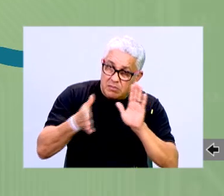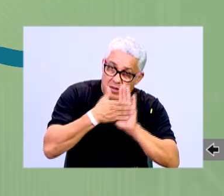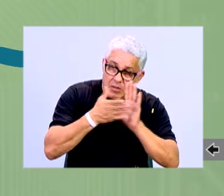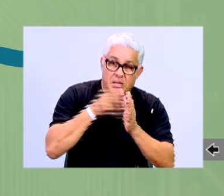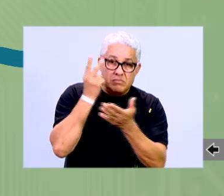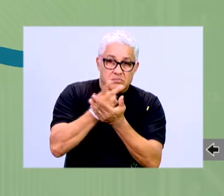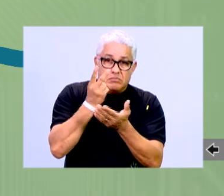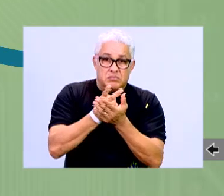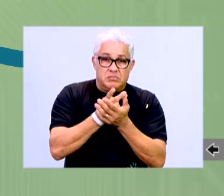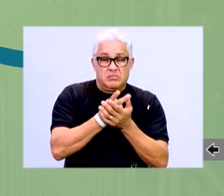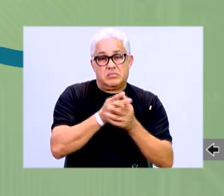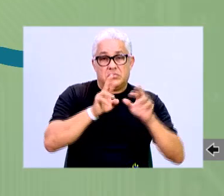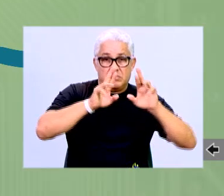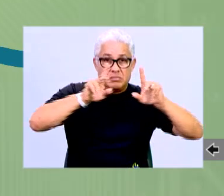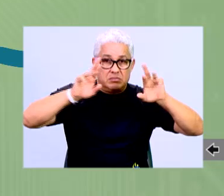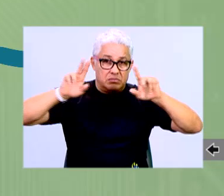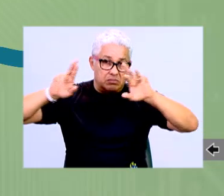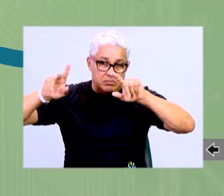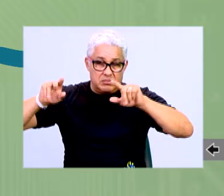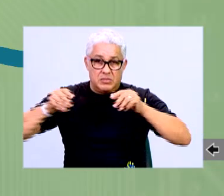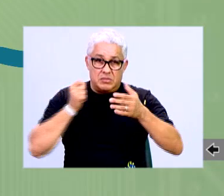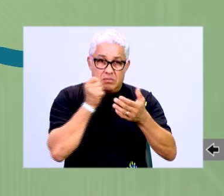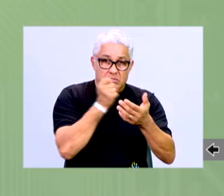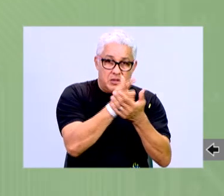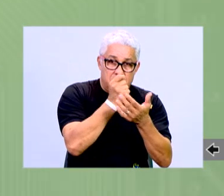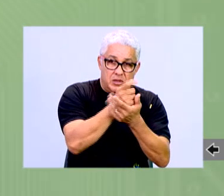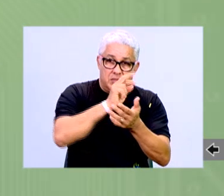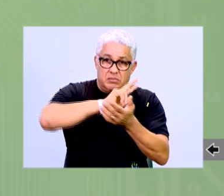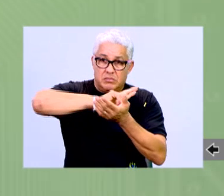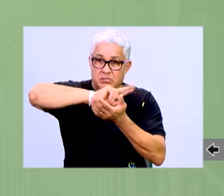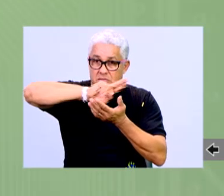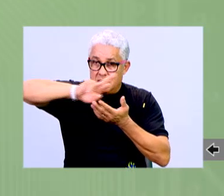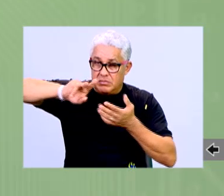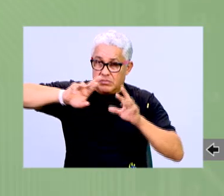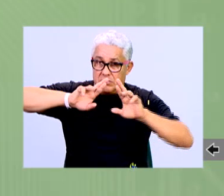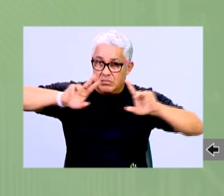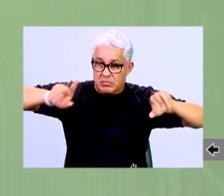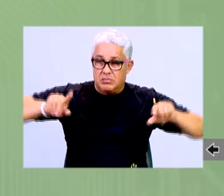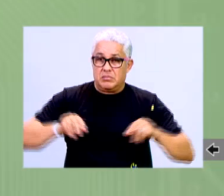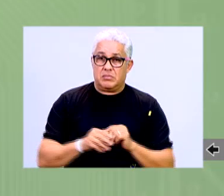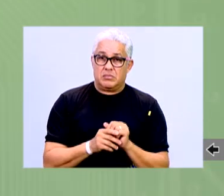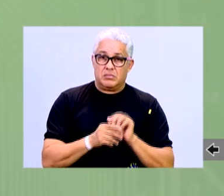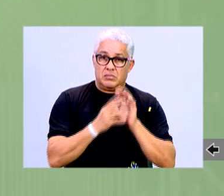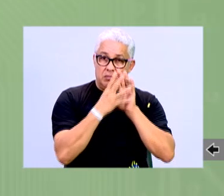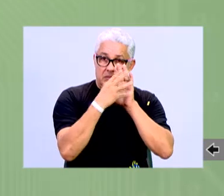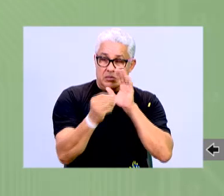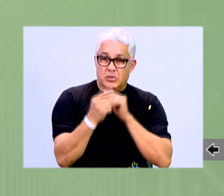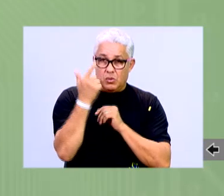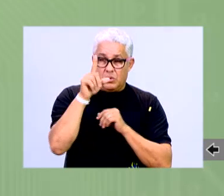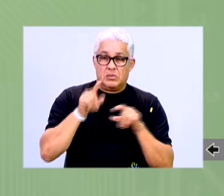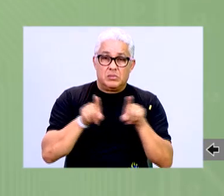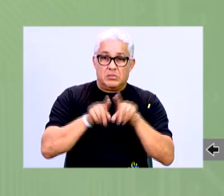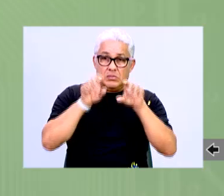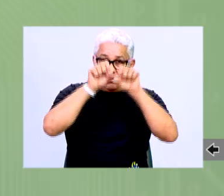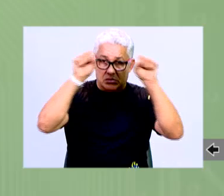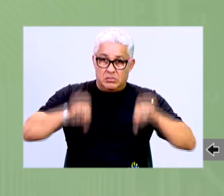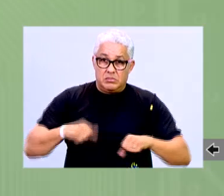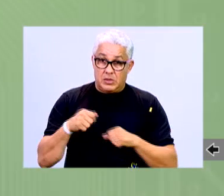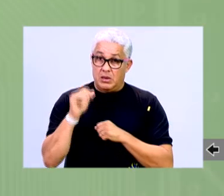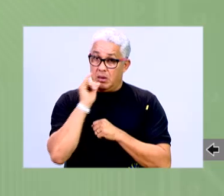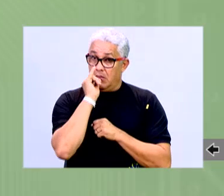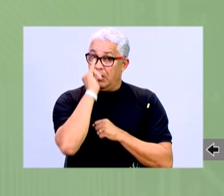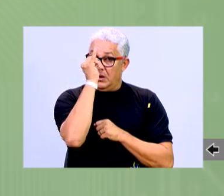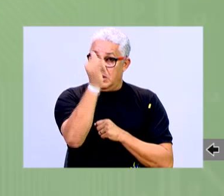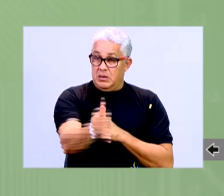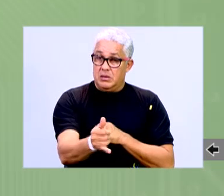formas diferentes de pagamento. Outros exemplos são: o sistema deverá avisar que